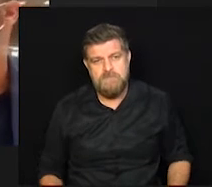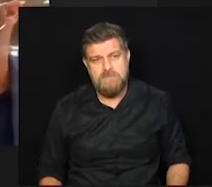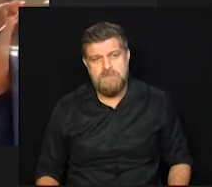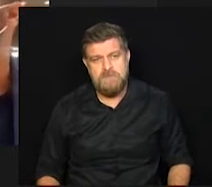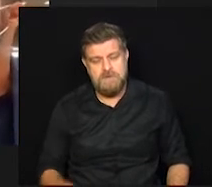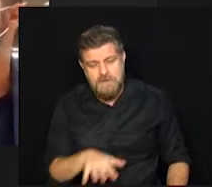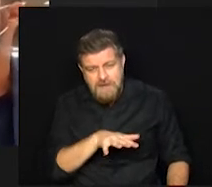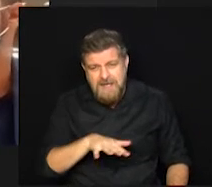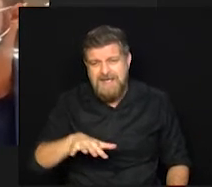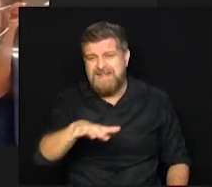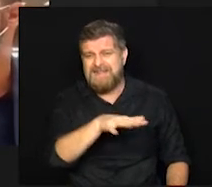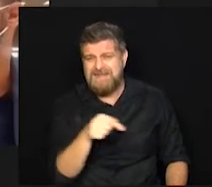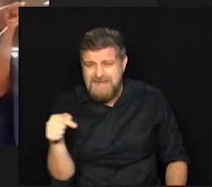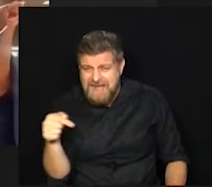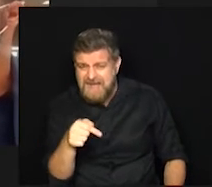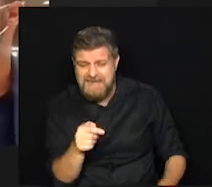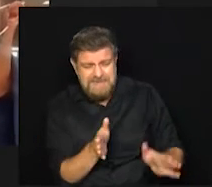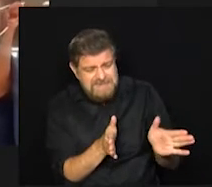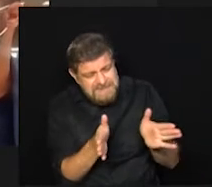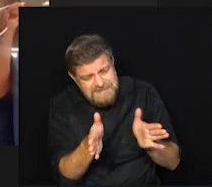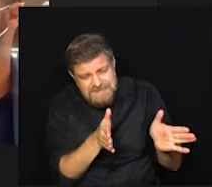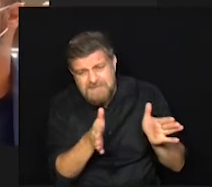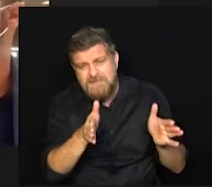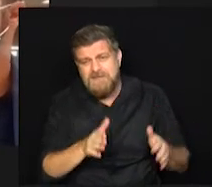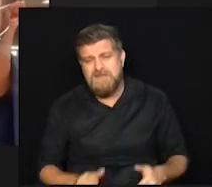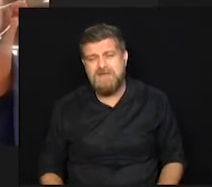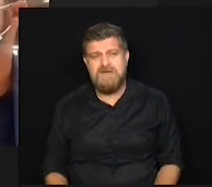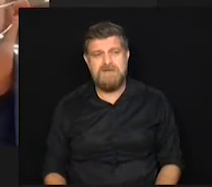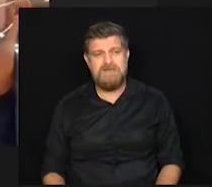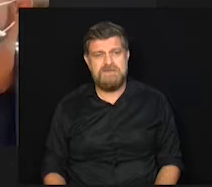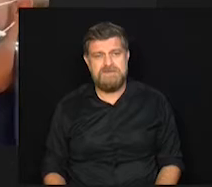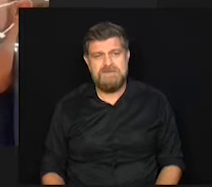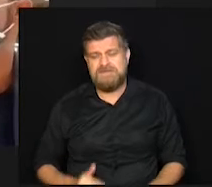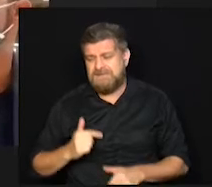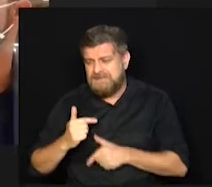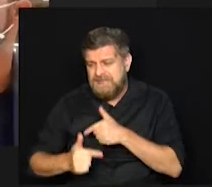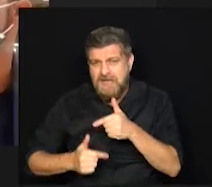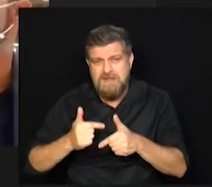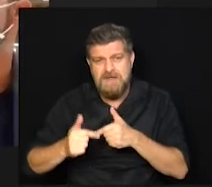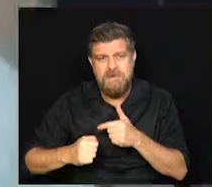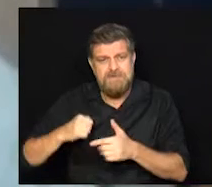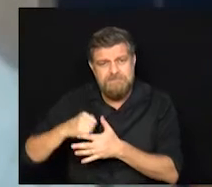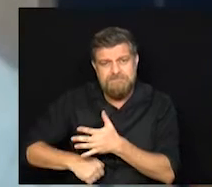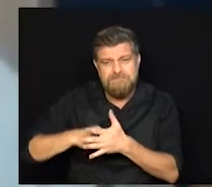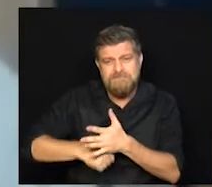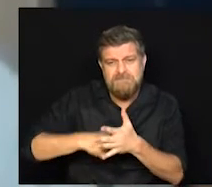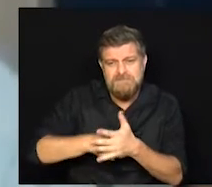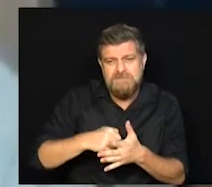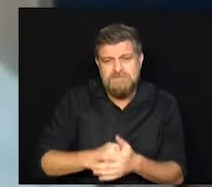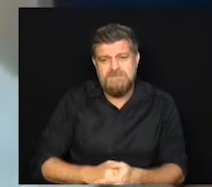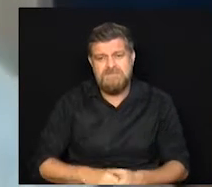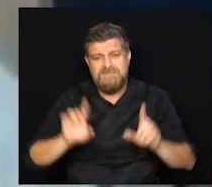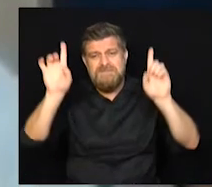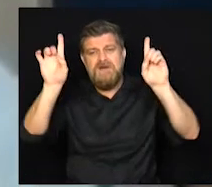que realmente de acessibilidade, desse trabalho incansável que é essa parte dos